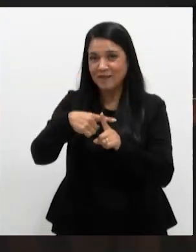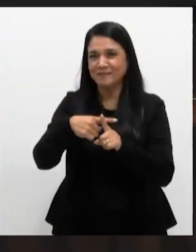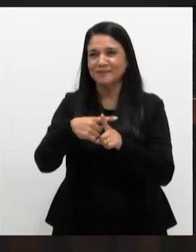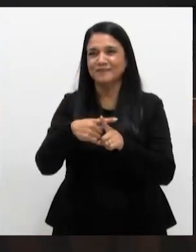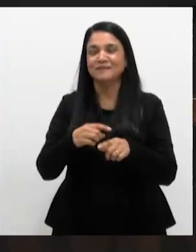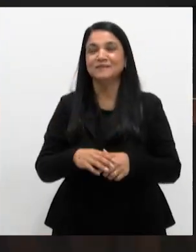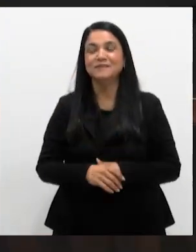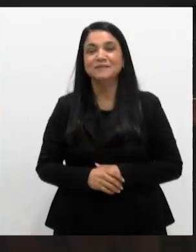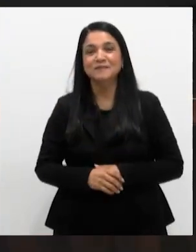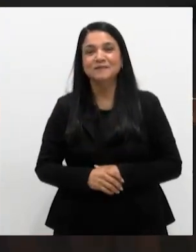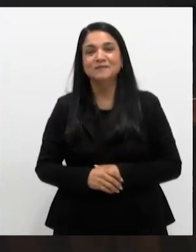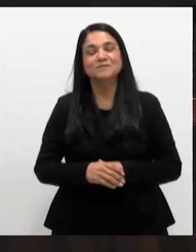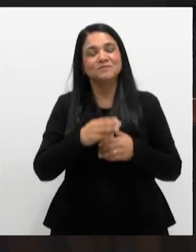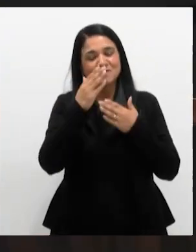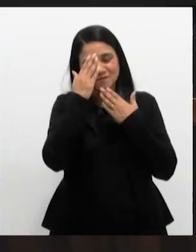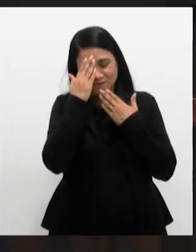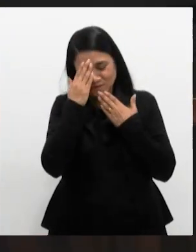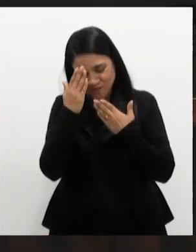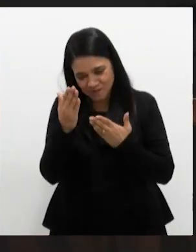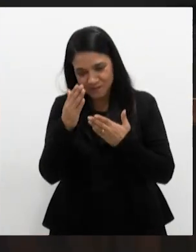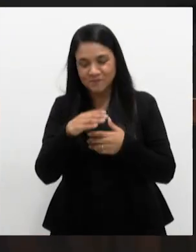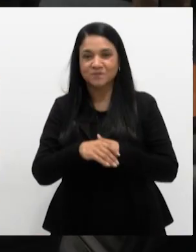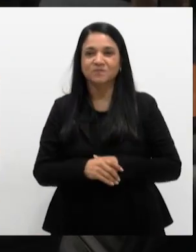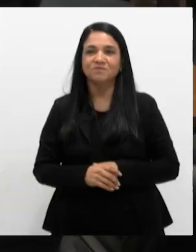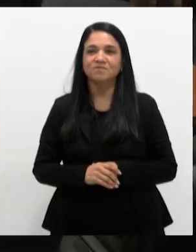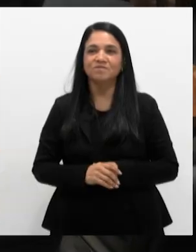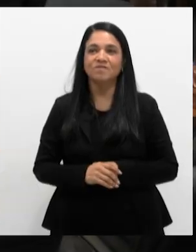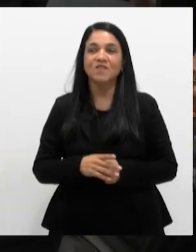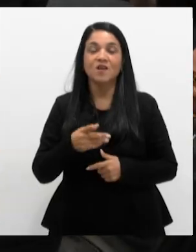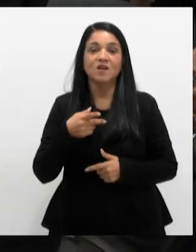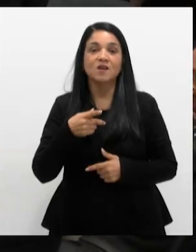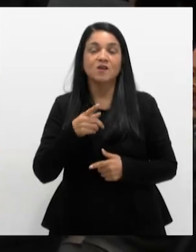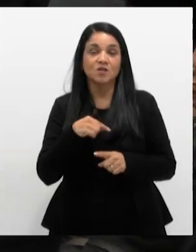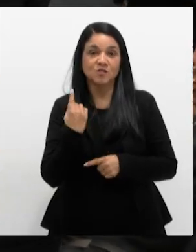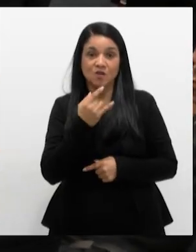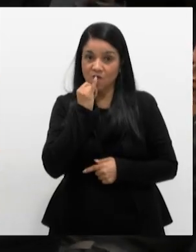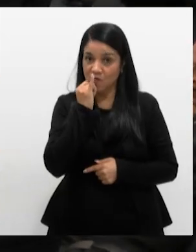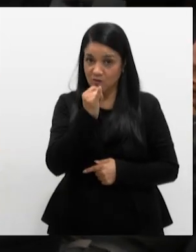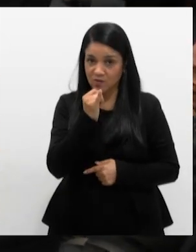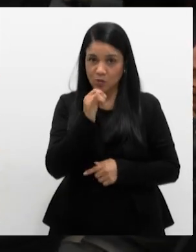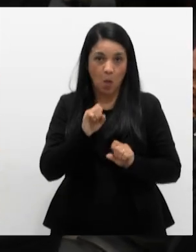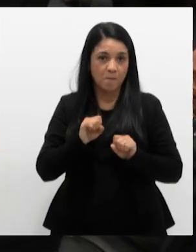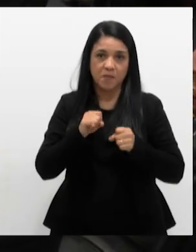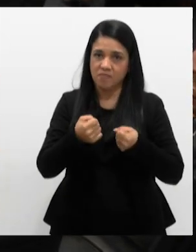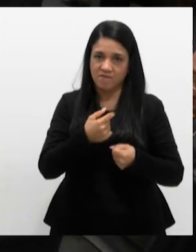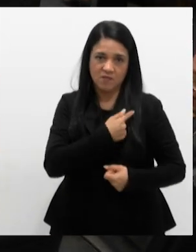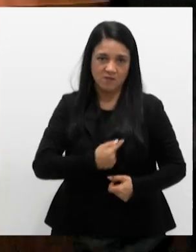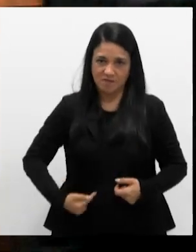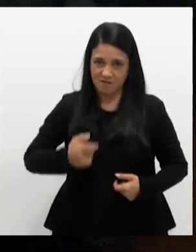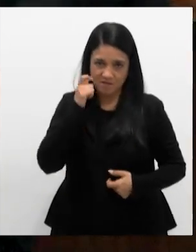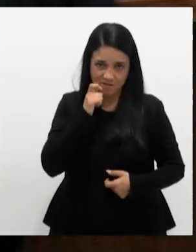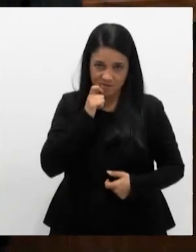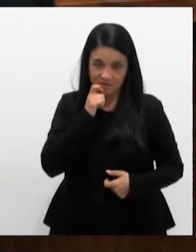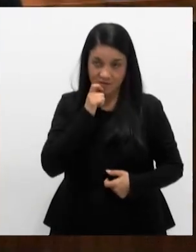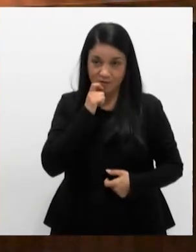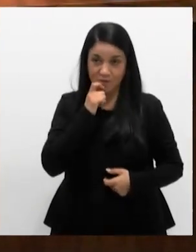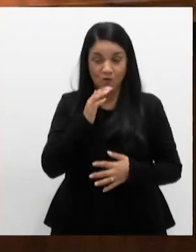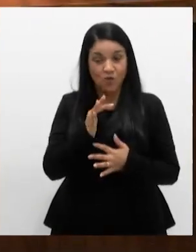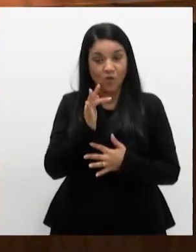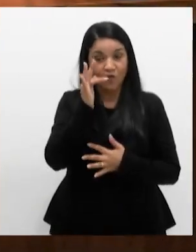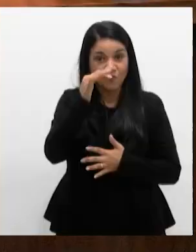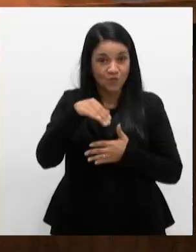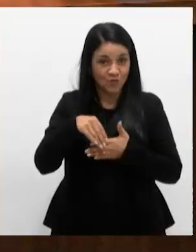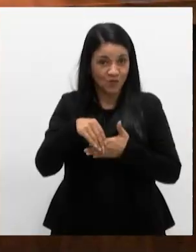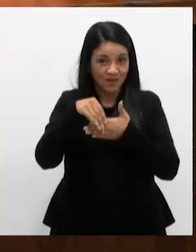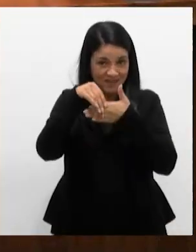cá, deputado. Mas muito obrigado. Quando a gente falou que não era em prol do governador Cláudio Castro, o futuro líder do